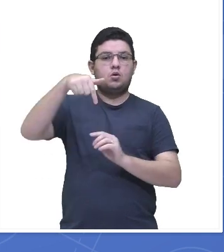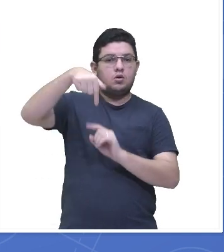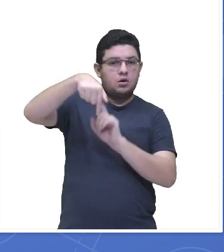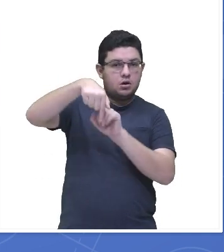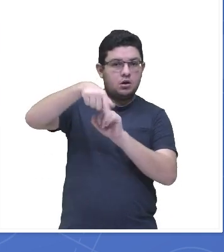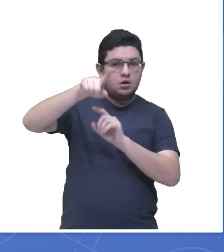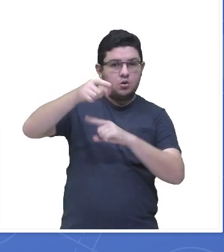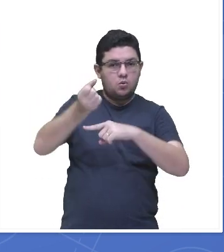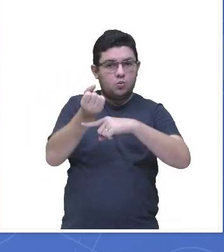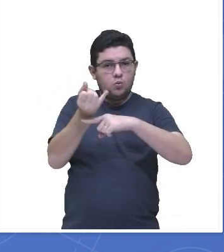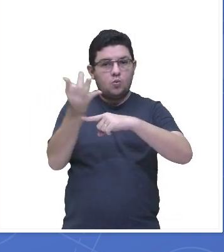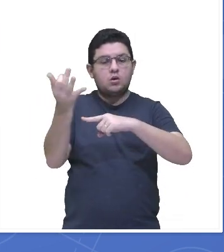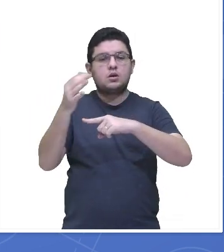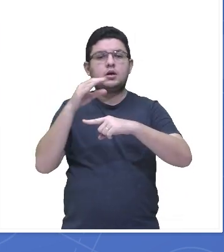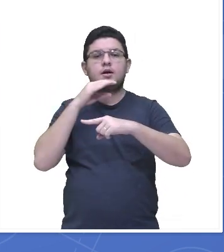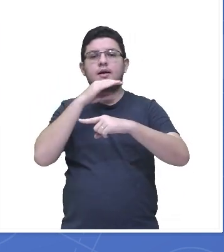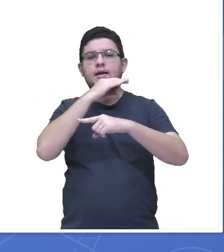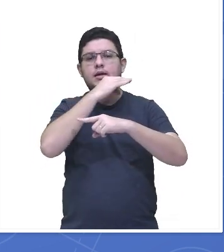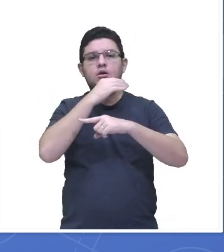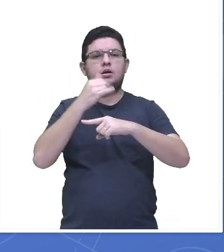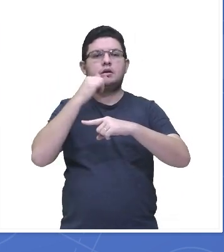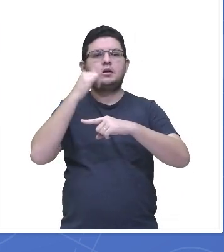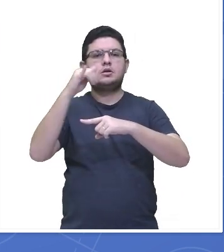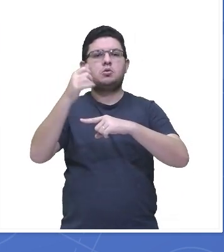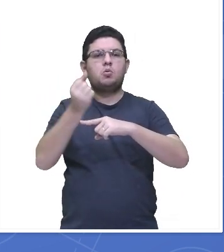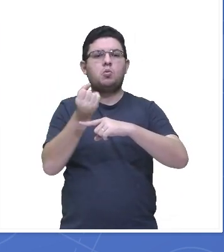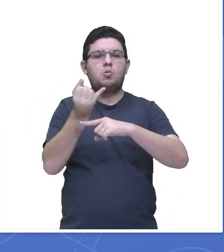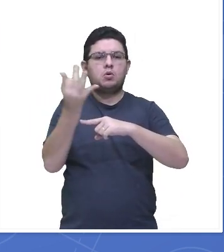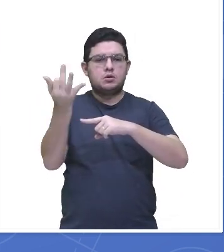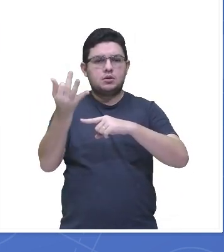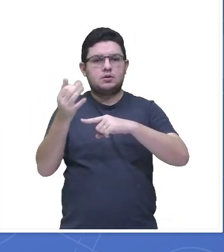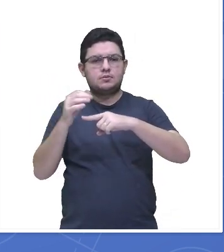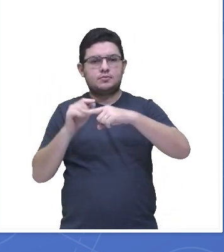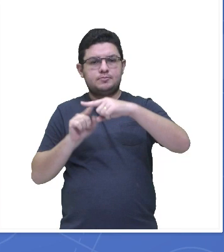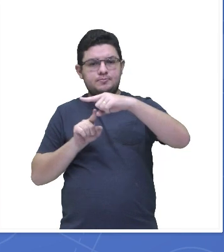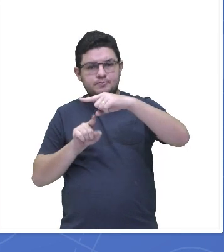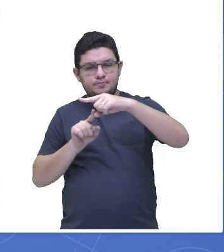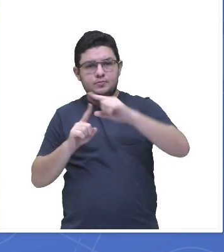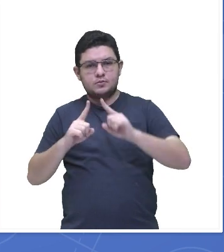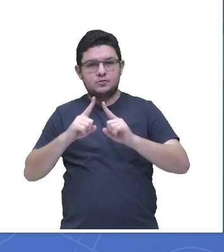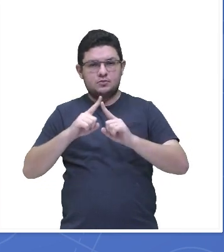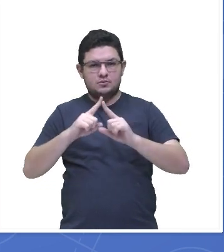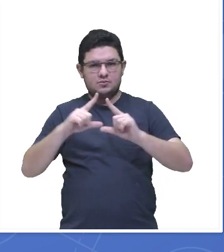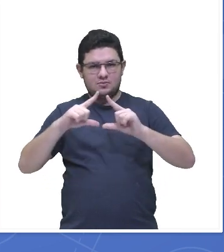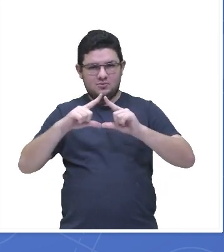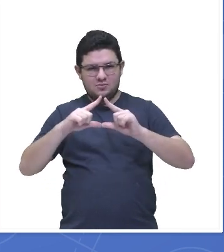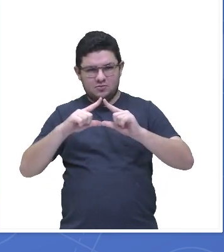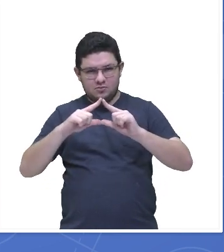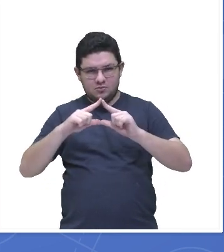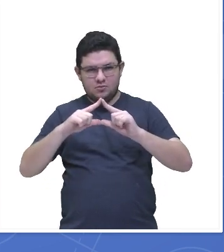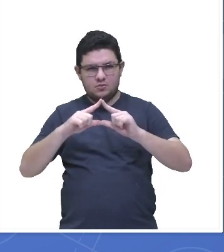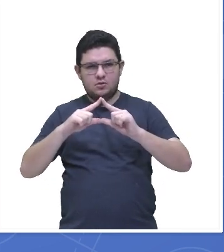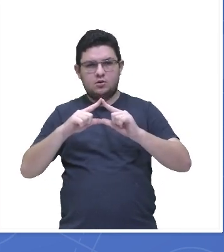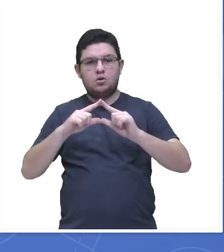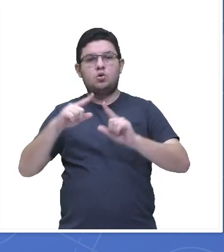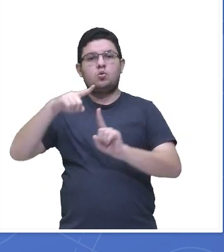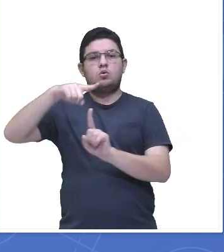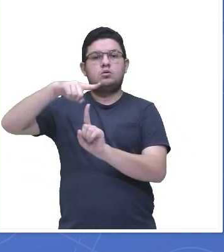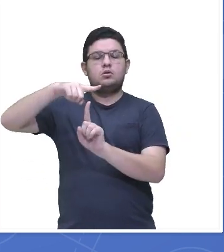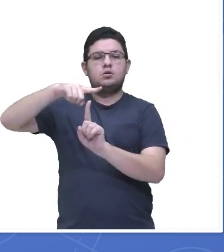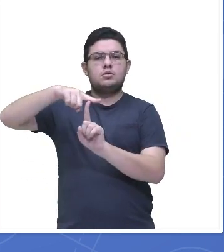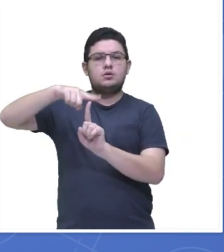né, a quantidade de energia que atravessa um corpo em um determinado intervalo de tempo. Então, o fluxo de calor